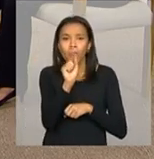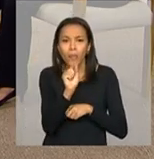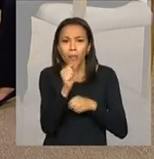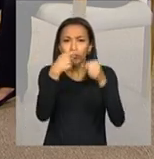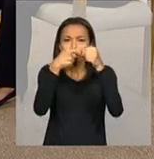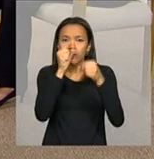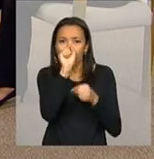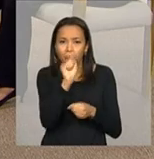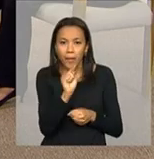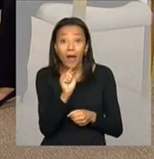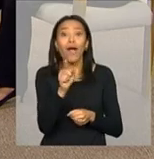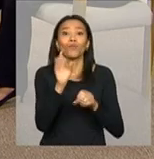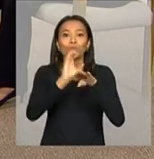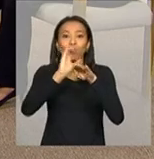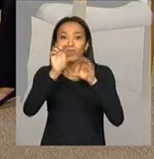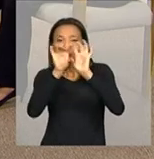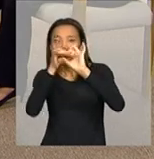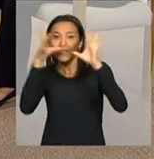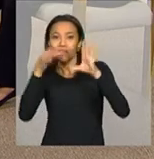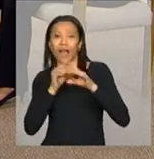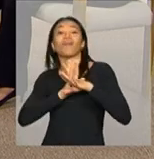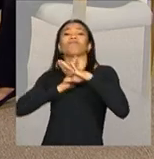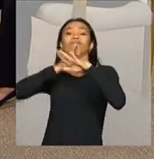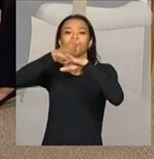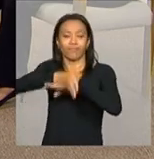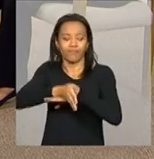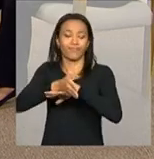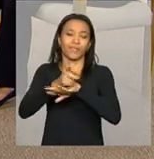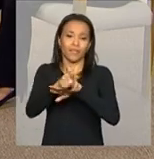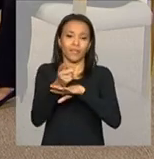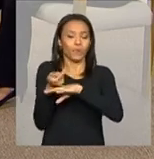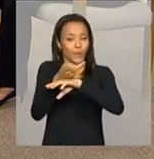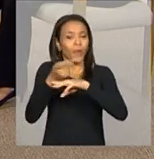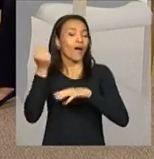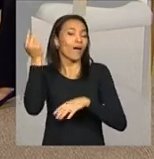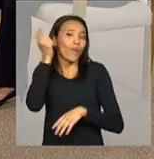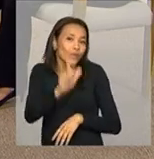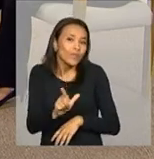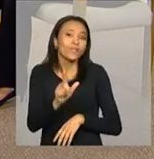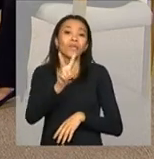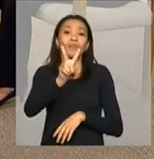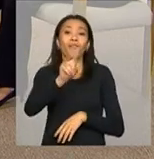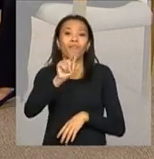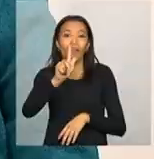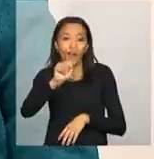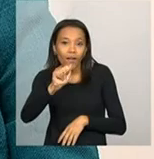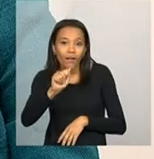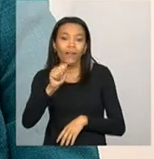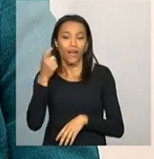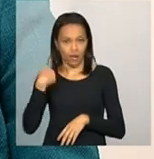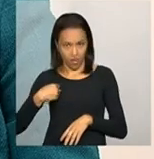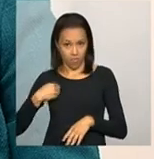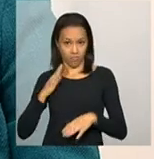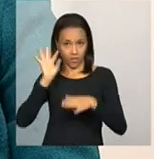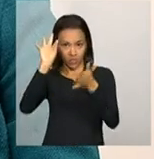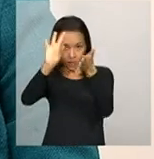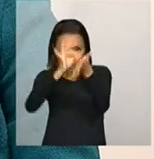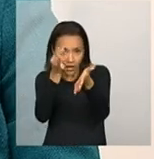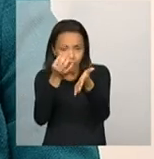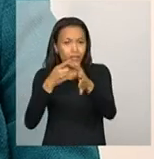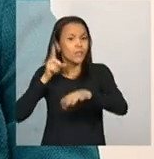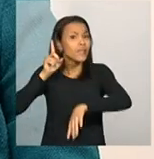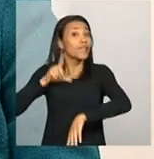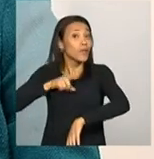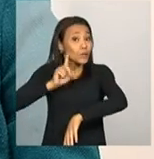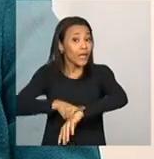estão disponíveis e pode, naquele momento em que ela está procurando, ter já alguma vaga disponível, ela se inscreve e tem um prazo para